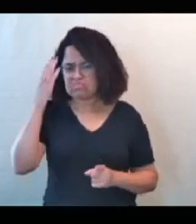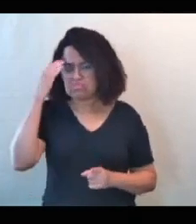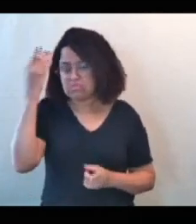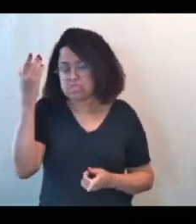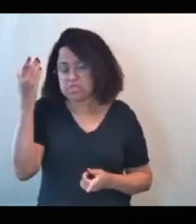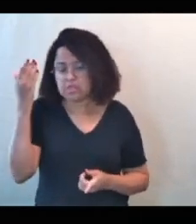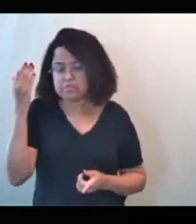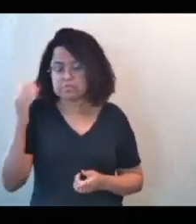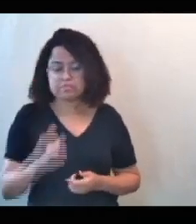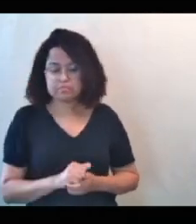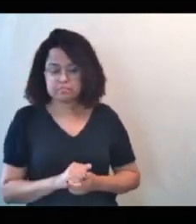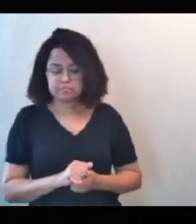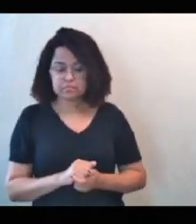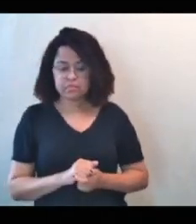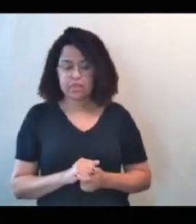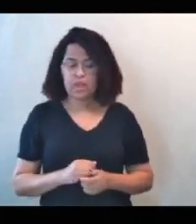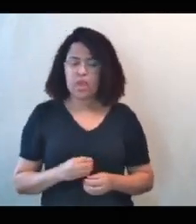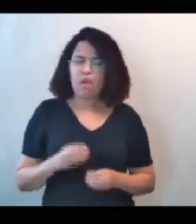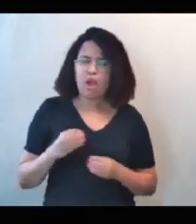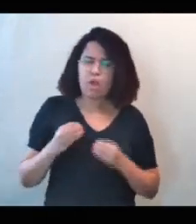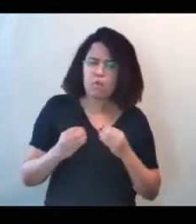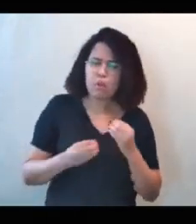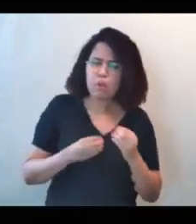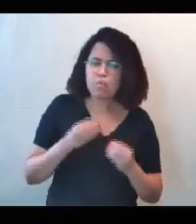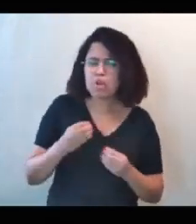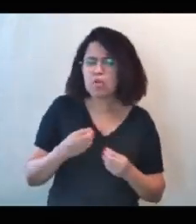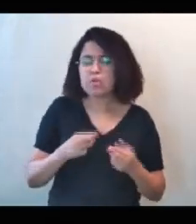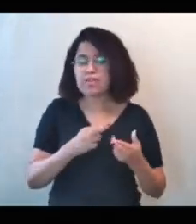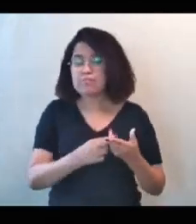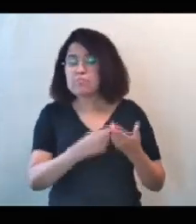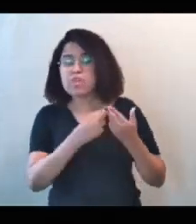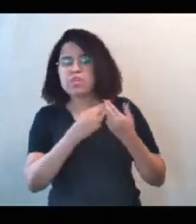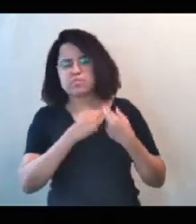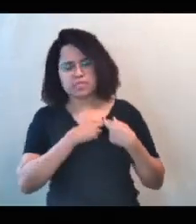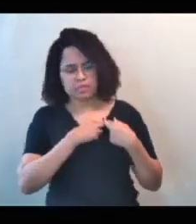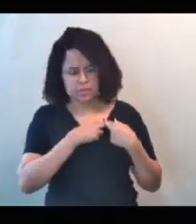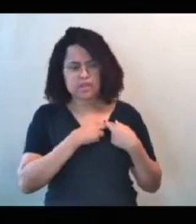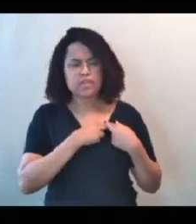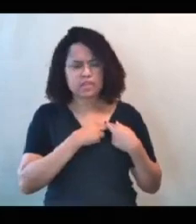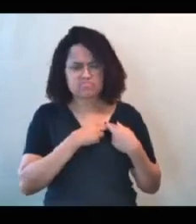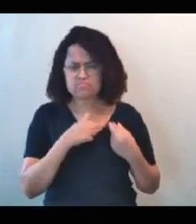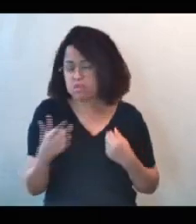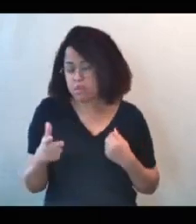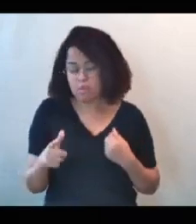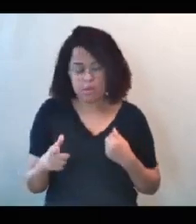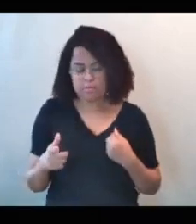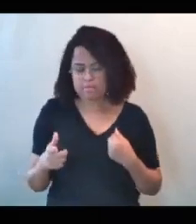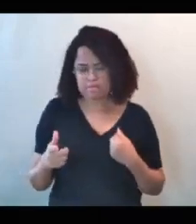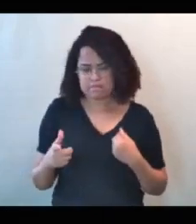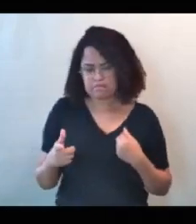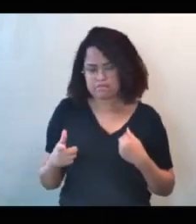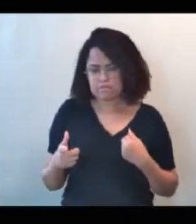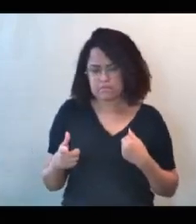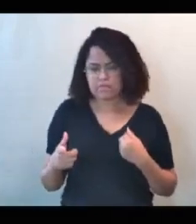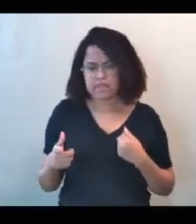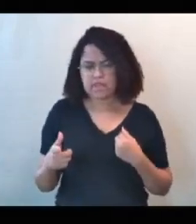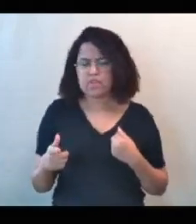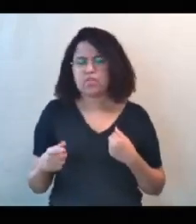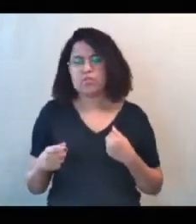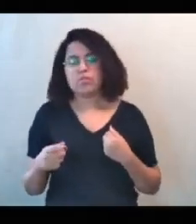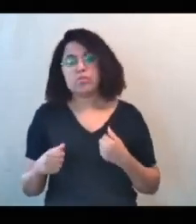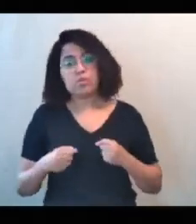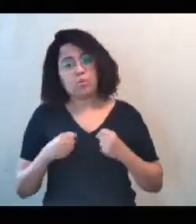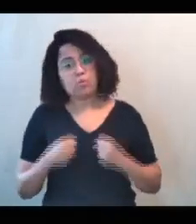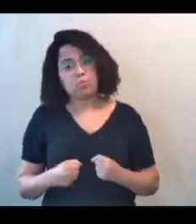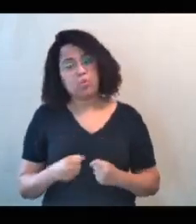Vereadora, como não é da minha alçada, não é da minha responsabilidade, o que eu